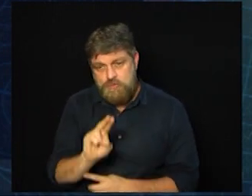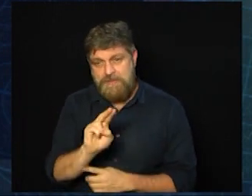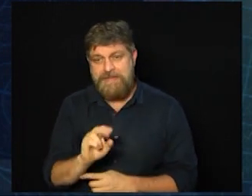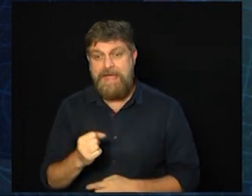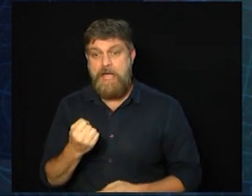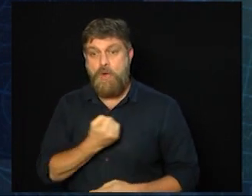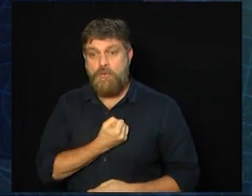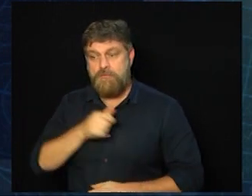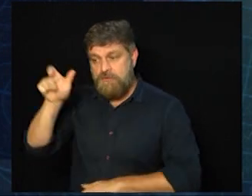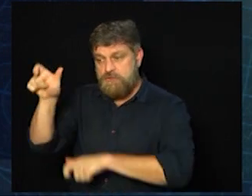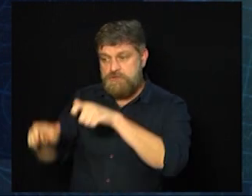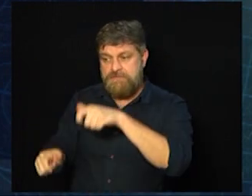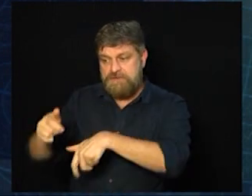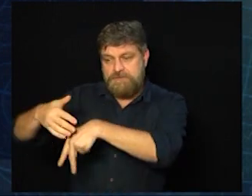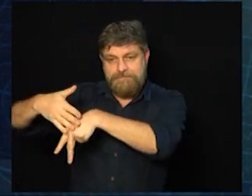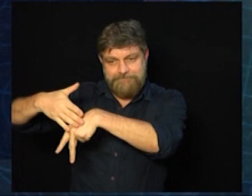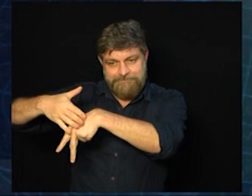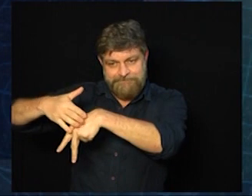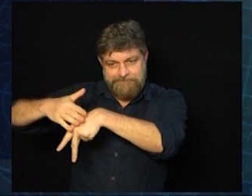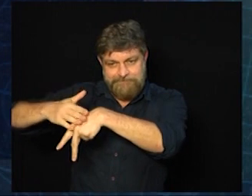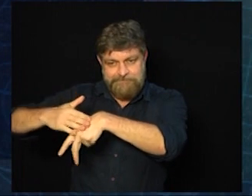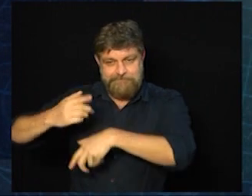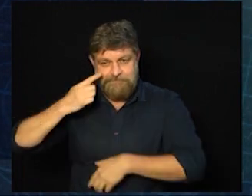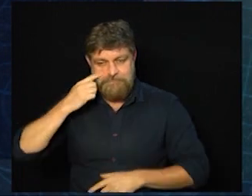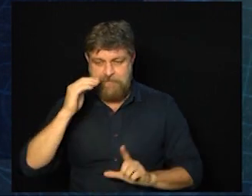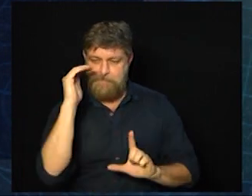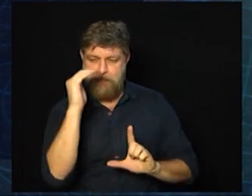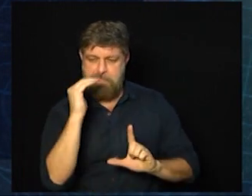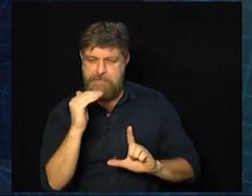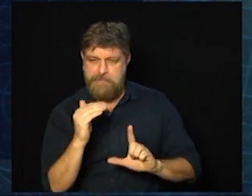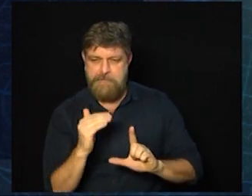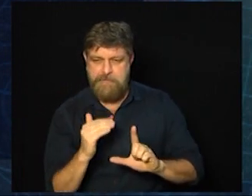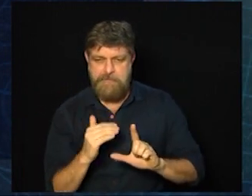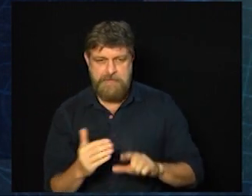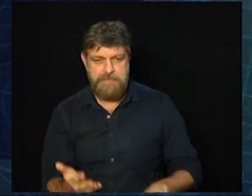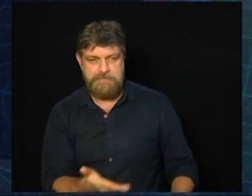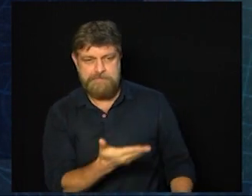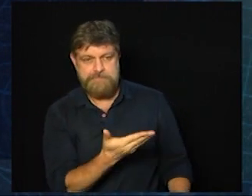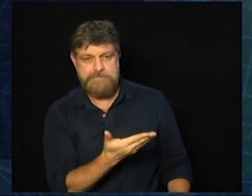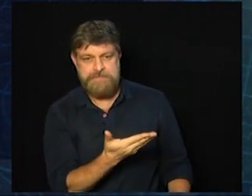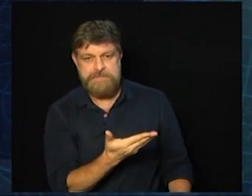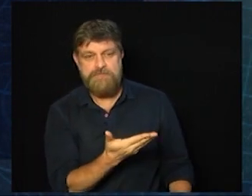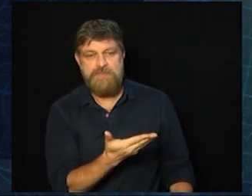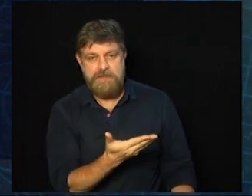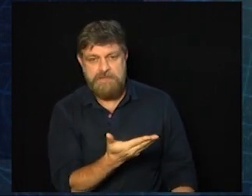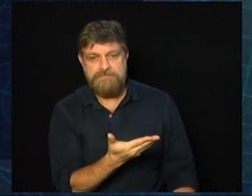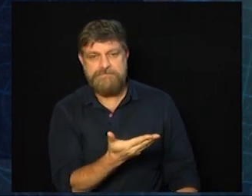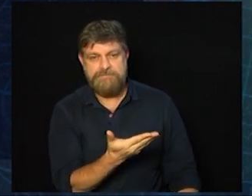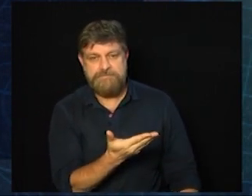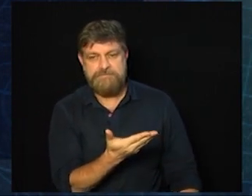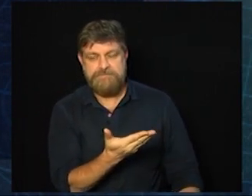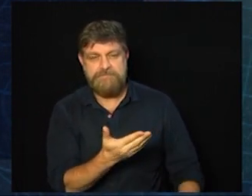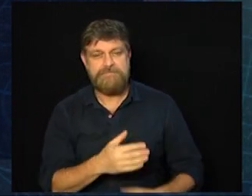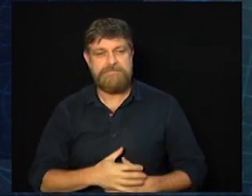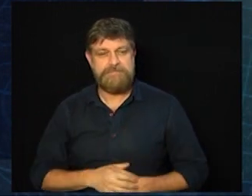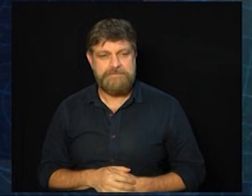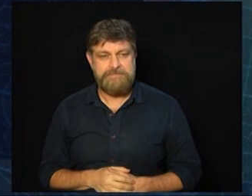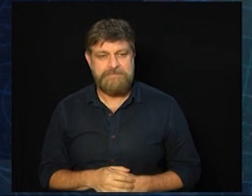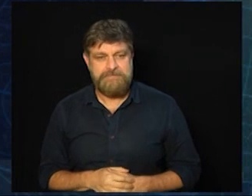31 1393 Hortolândia 28 1955 americana